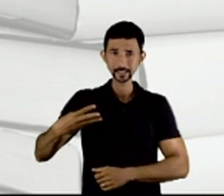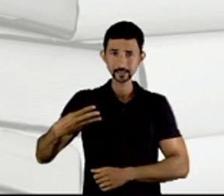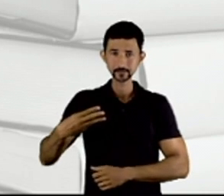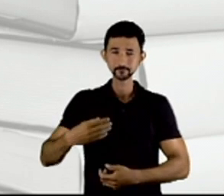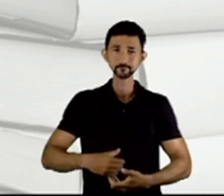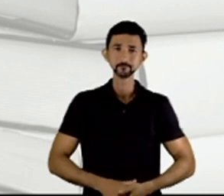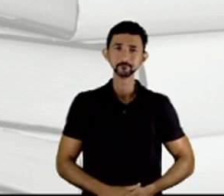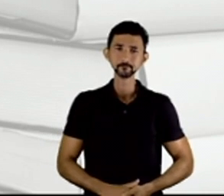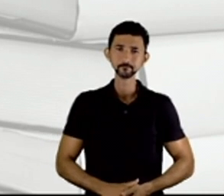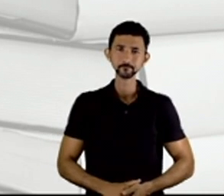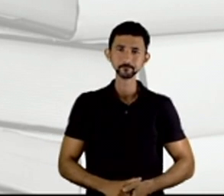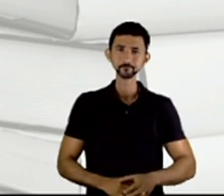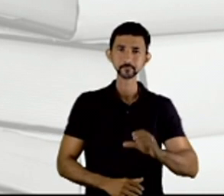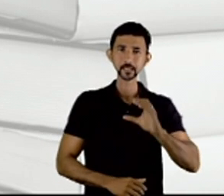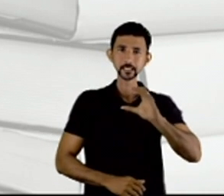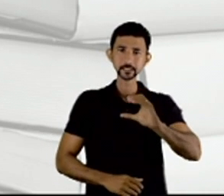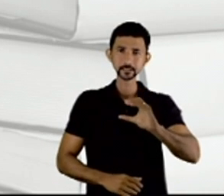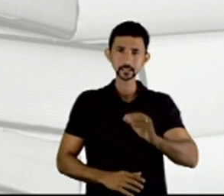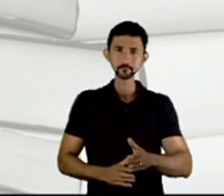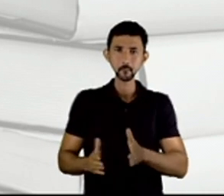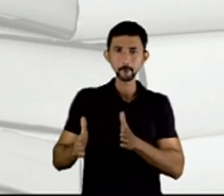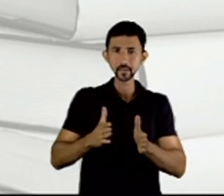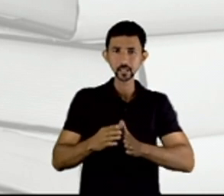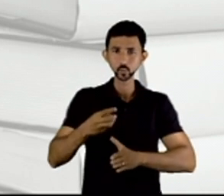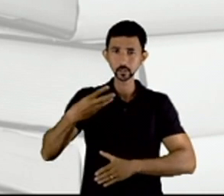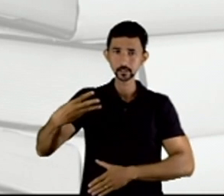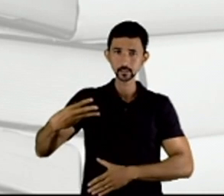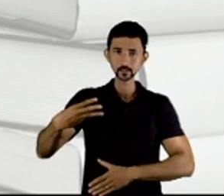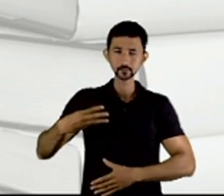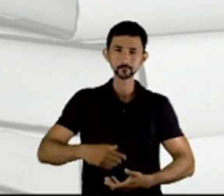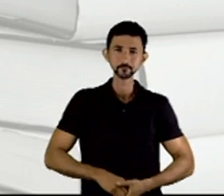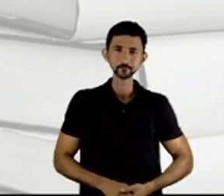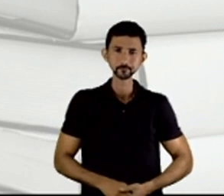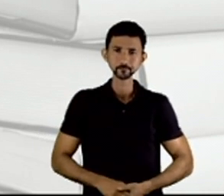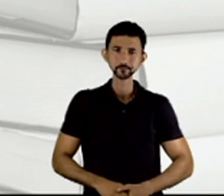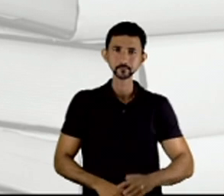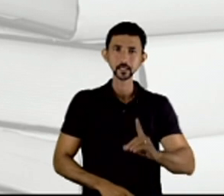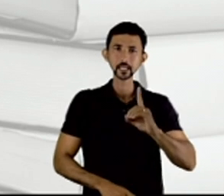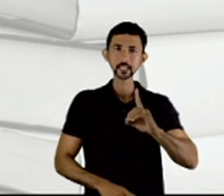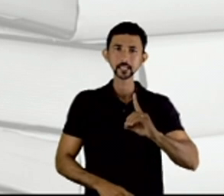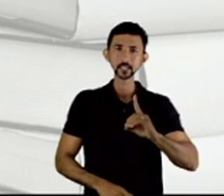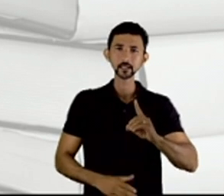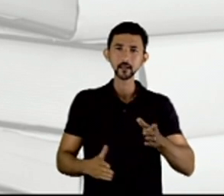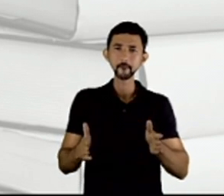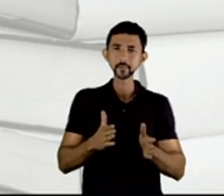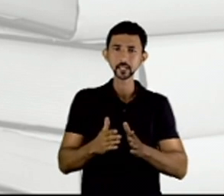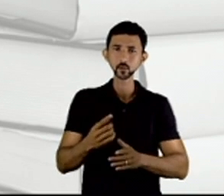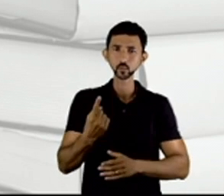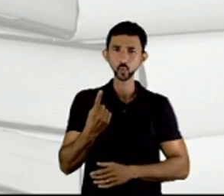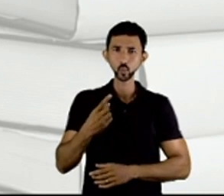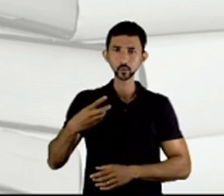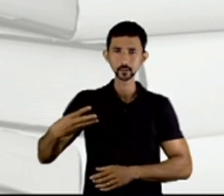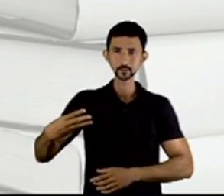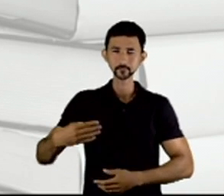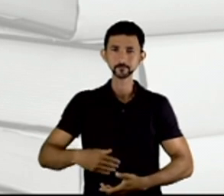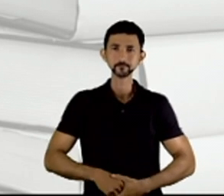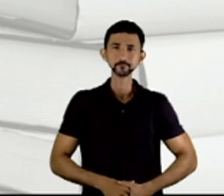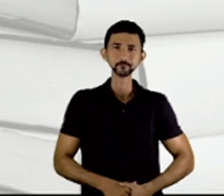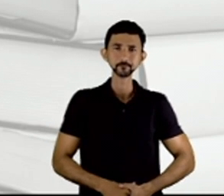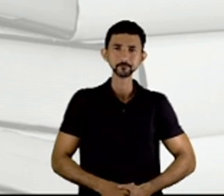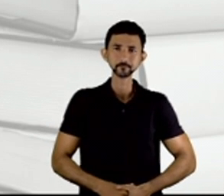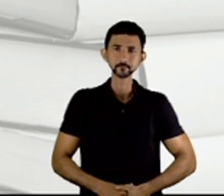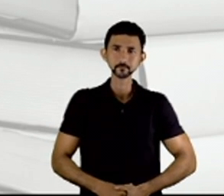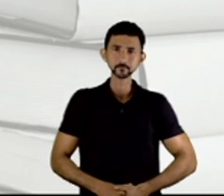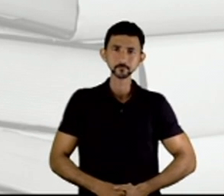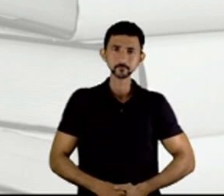1,3. Na letra C, o período é 3. E na letra D, o período é 1,3.